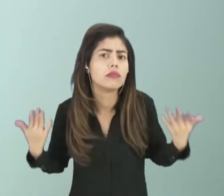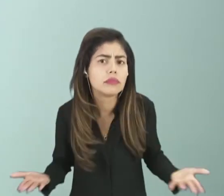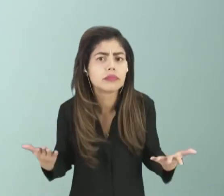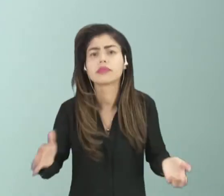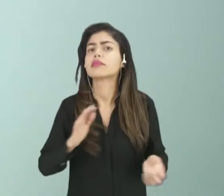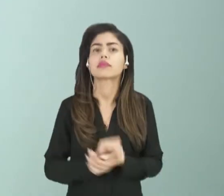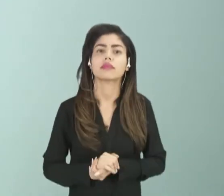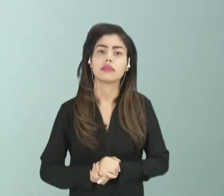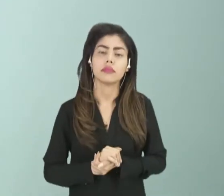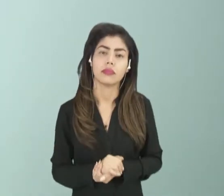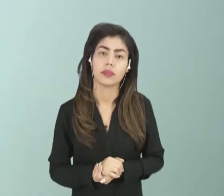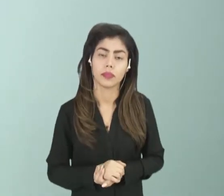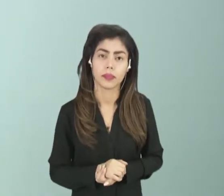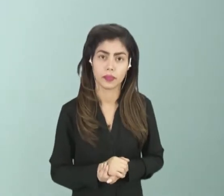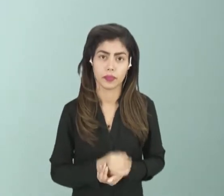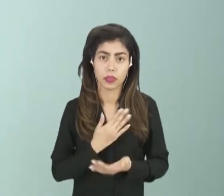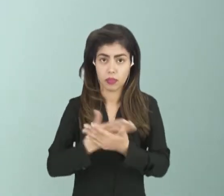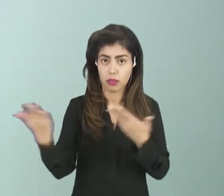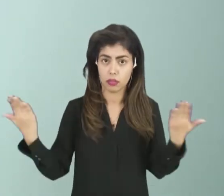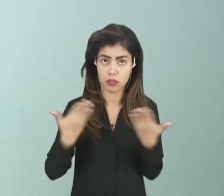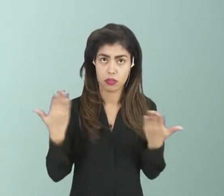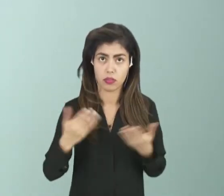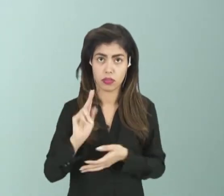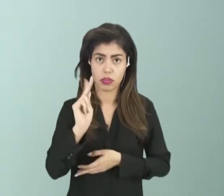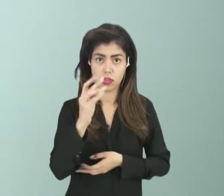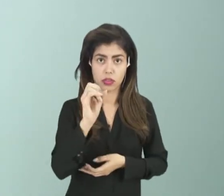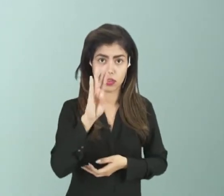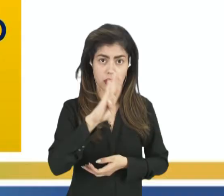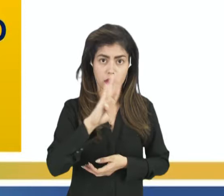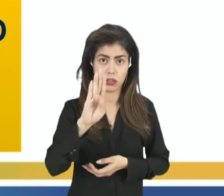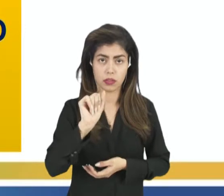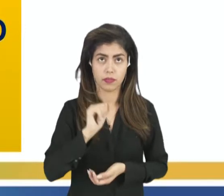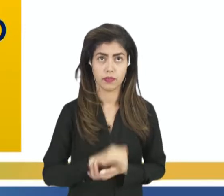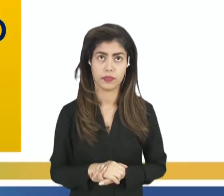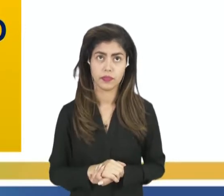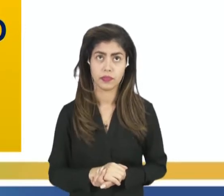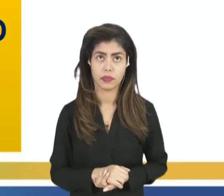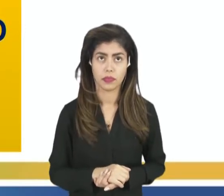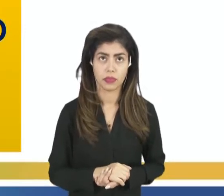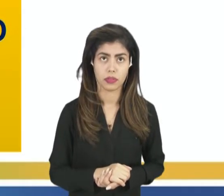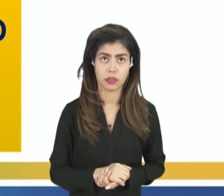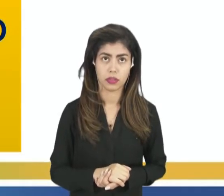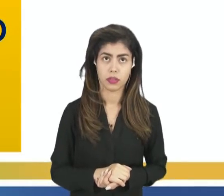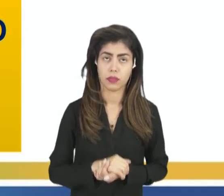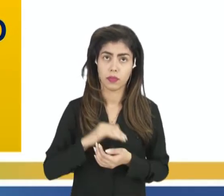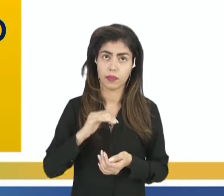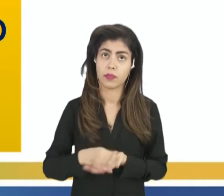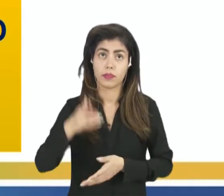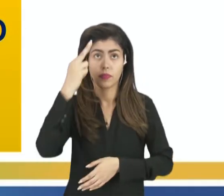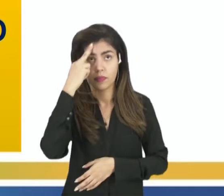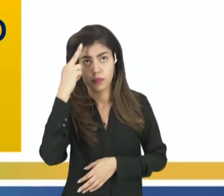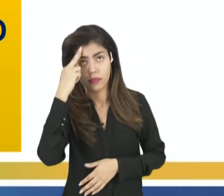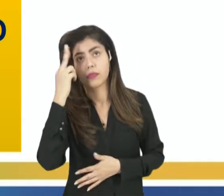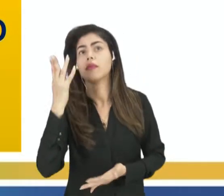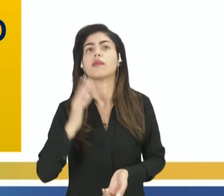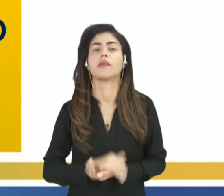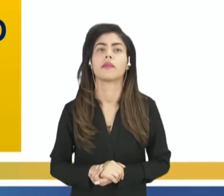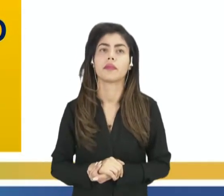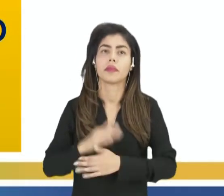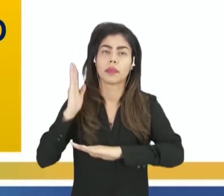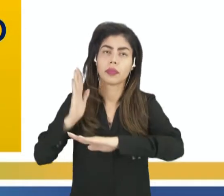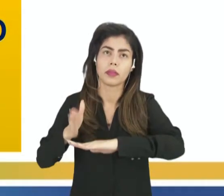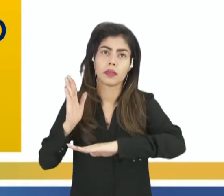é o contratualismo, e a gente começa hoje com Hobbes. Então, teoria política moderna, modernidade, razão, né, já rompendo